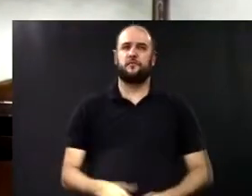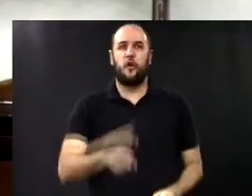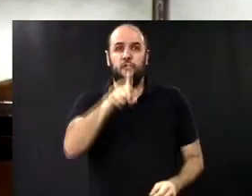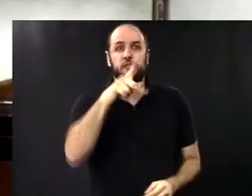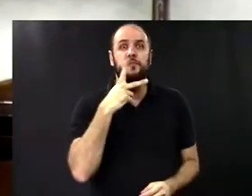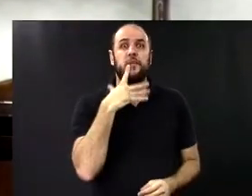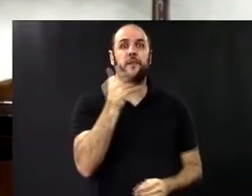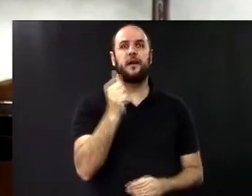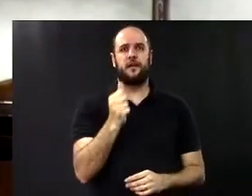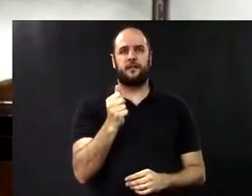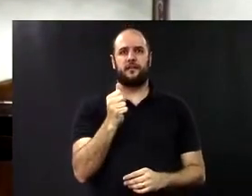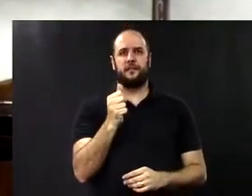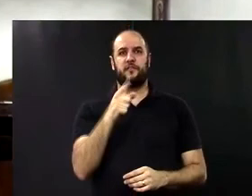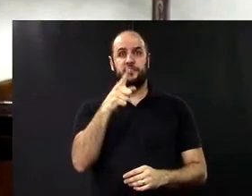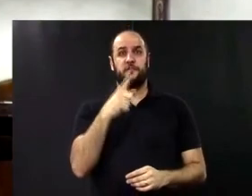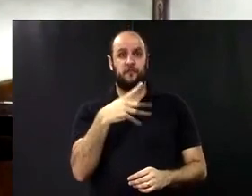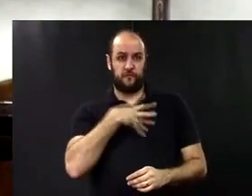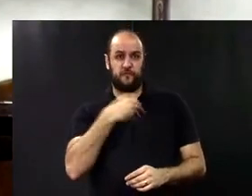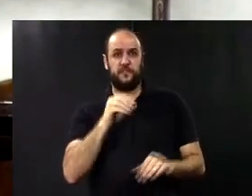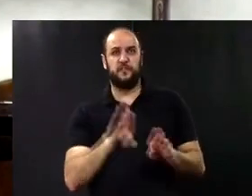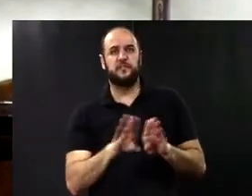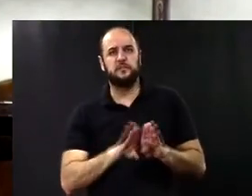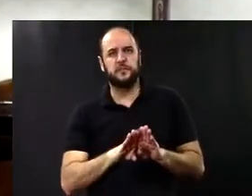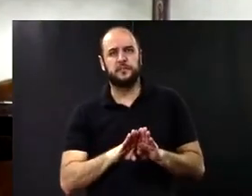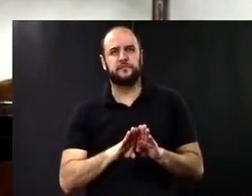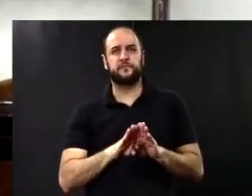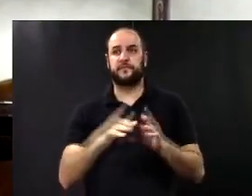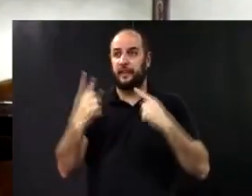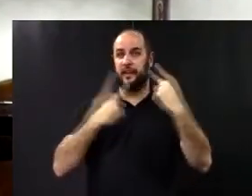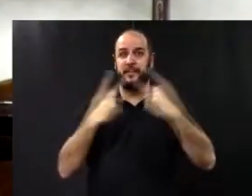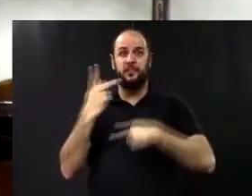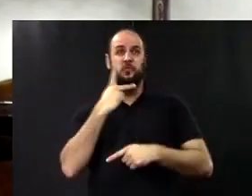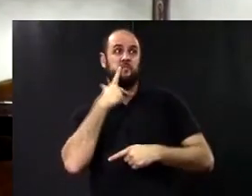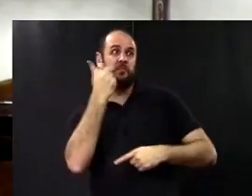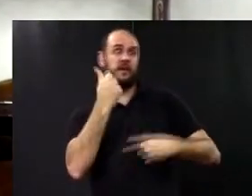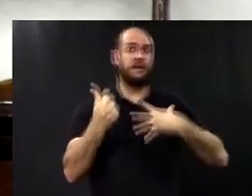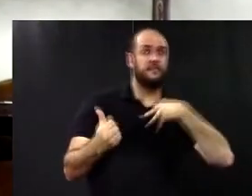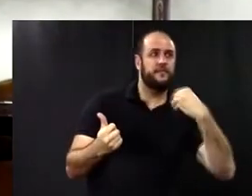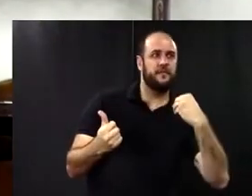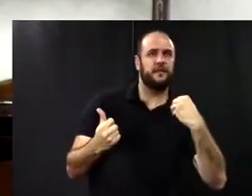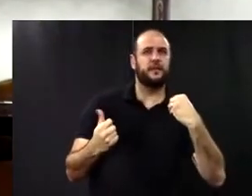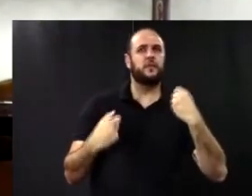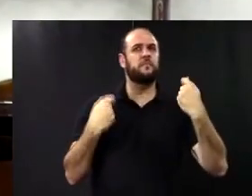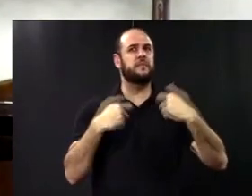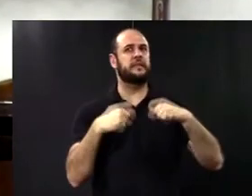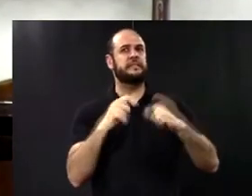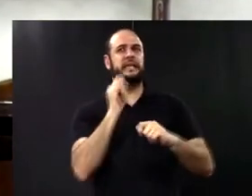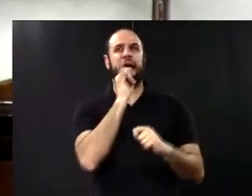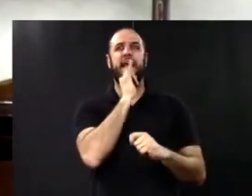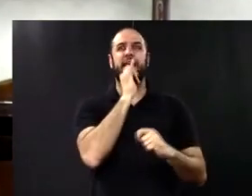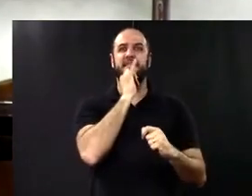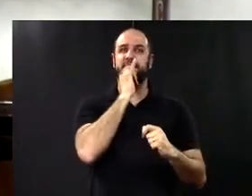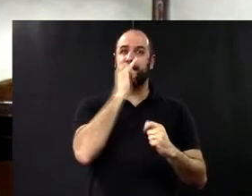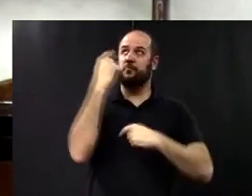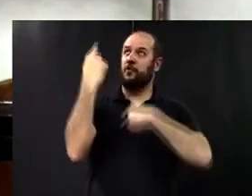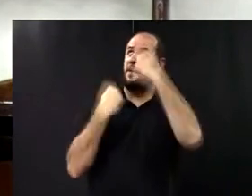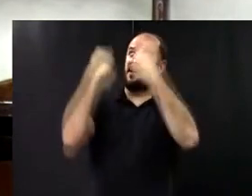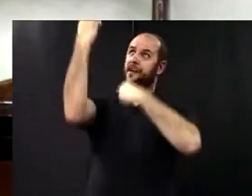e a você, filho, para que você entenda. A relação pai e filho deve ser um modelo do nosso relacionamento com o